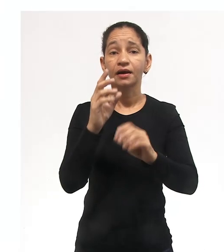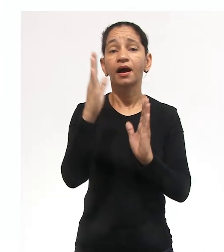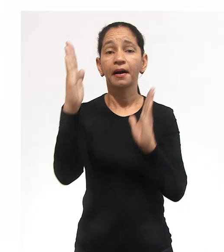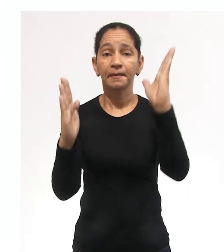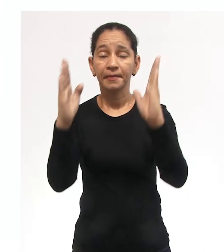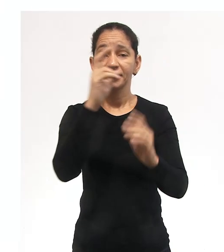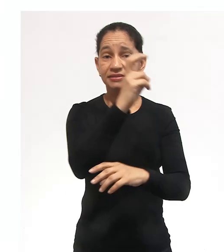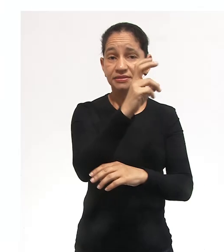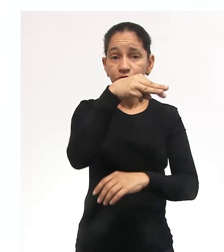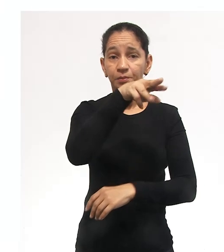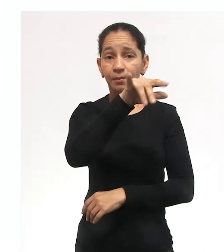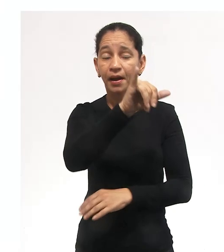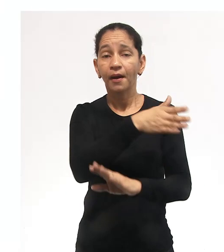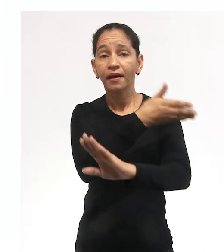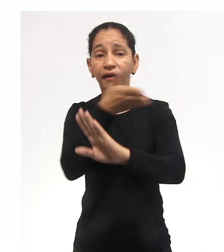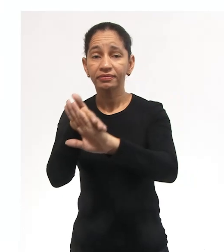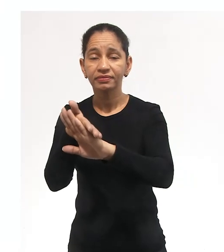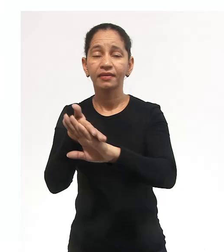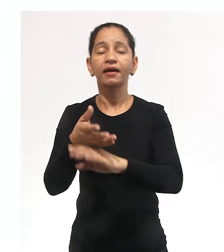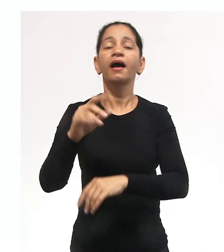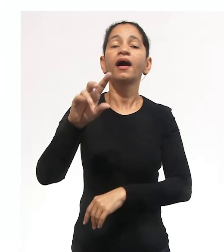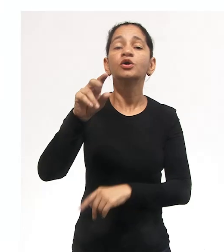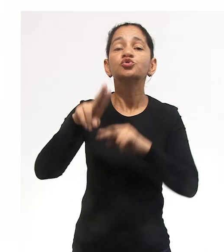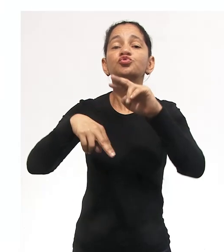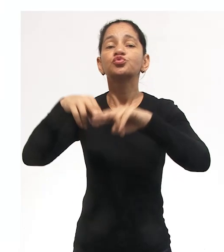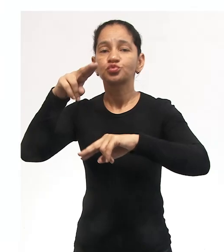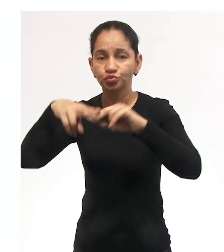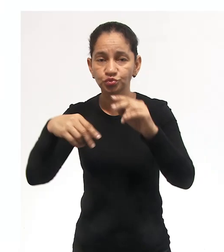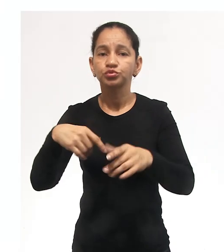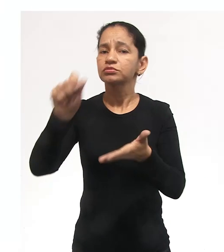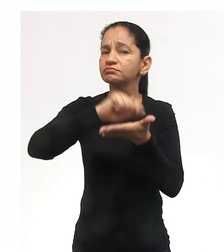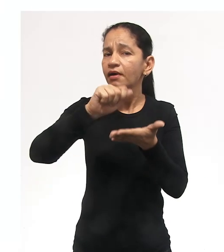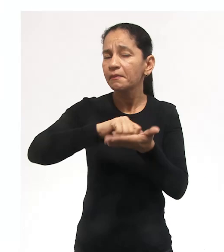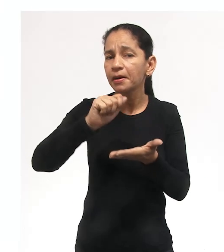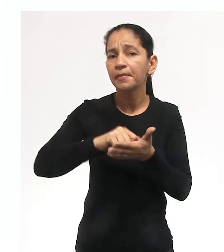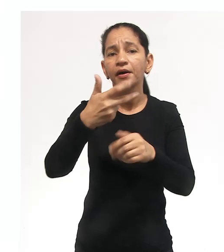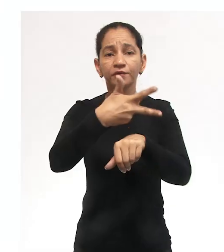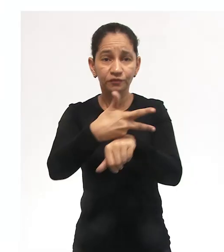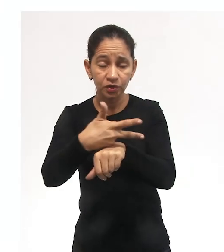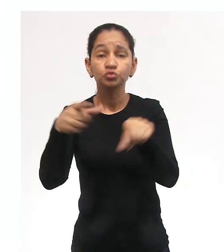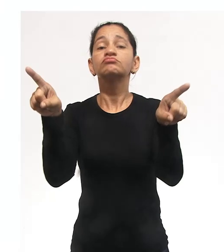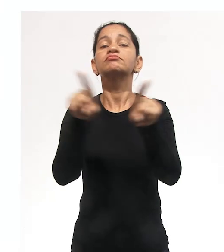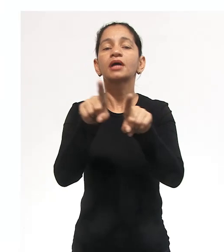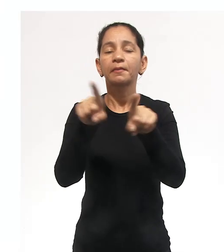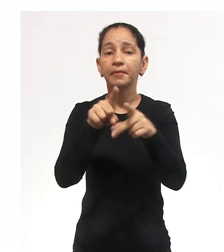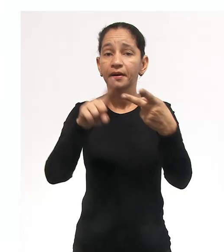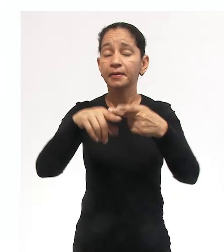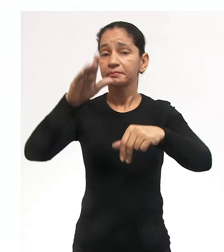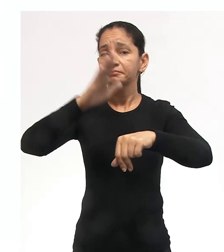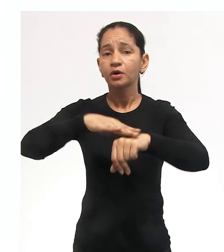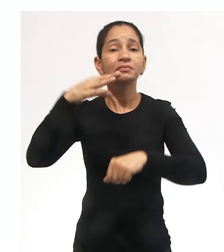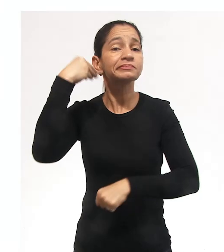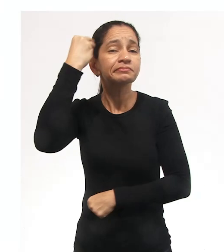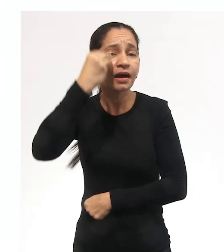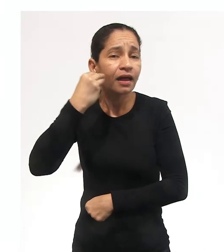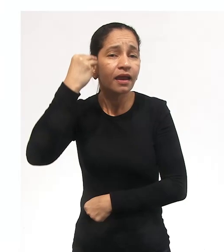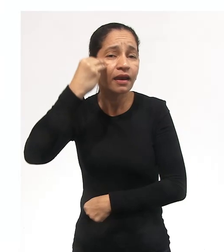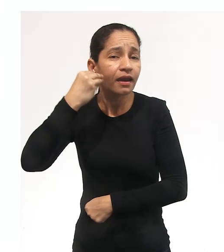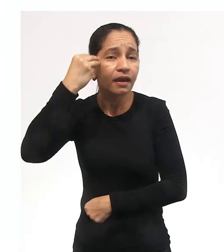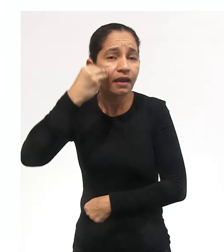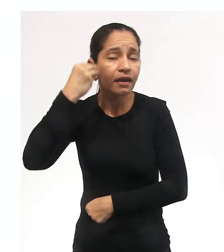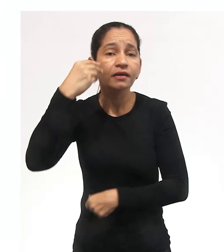5 de maio a 20 de junho. A partir das anotações dos textos base, vídeos e também da sua própria vivência